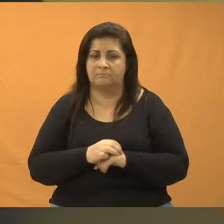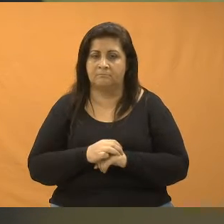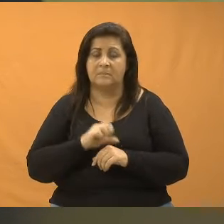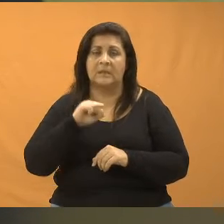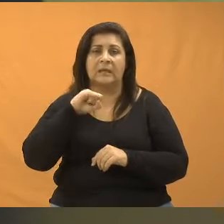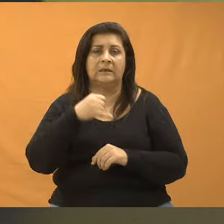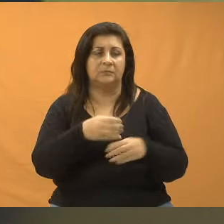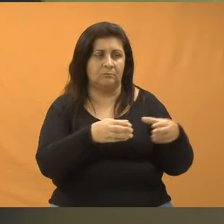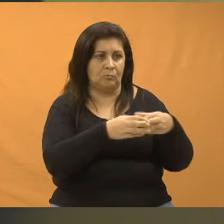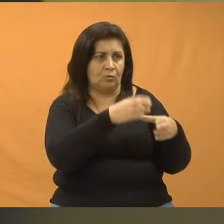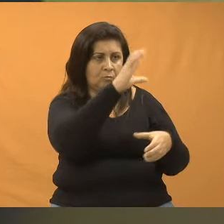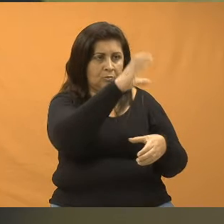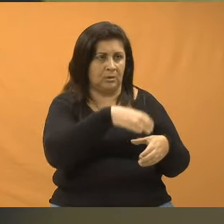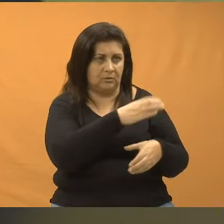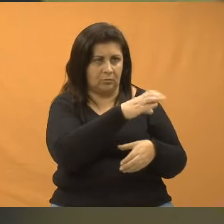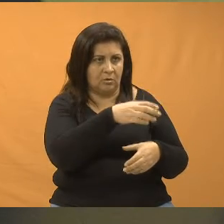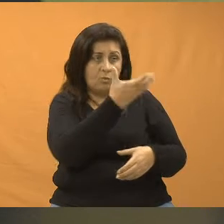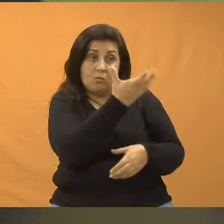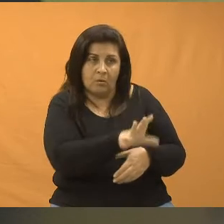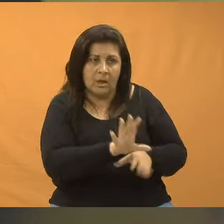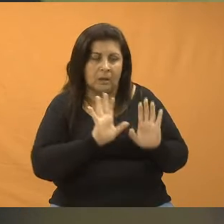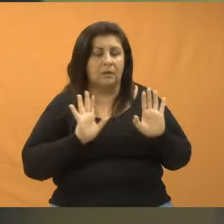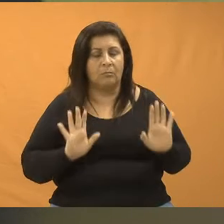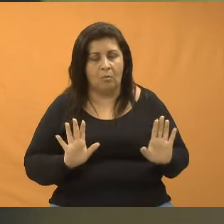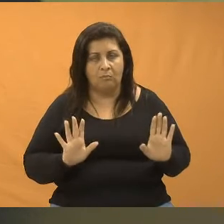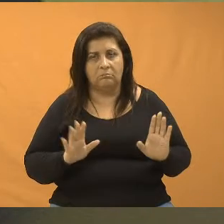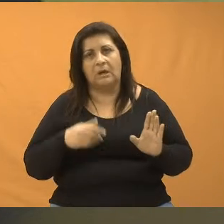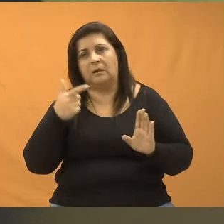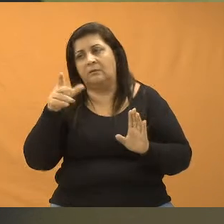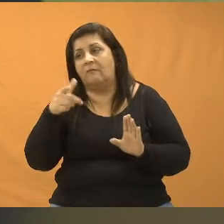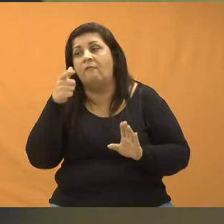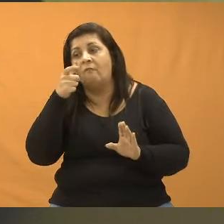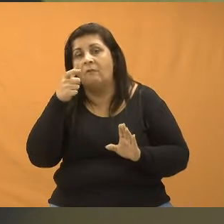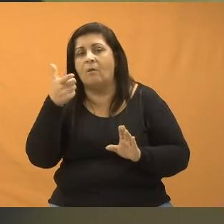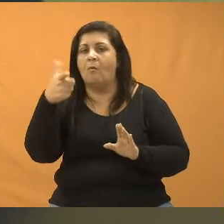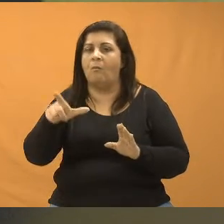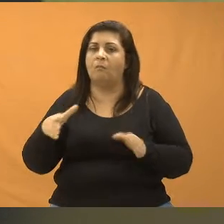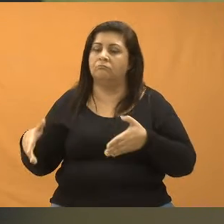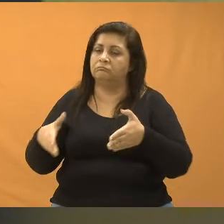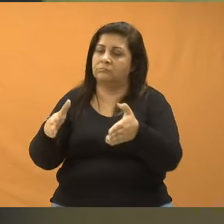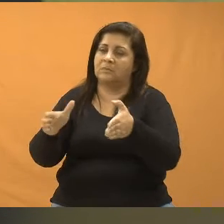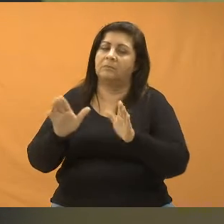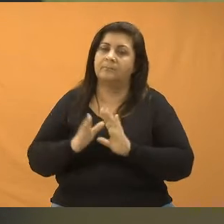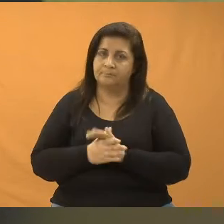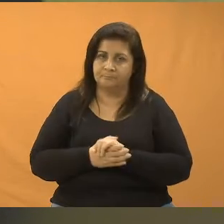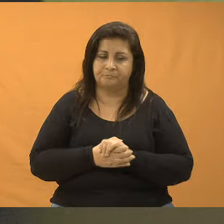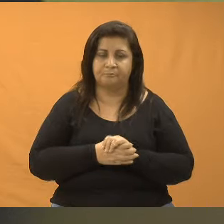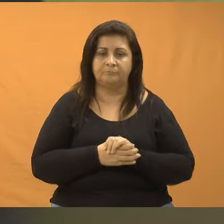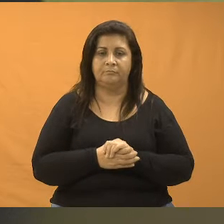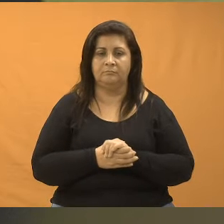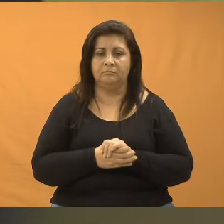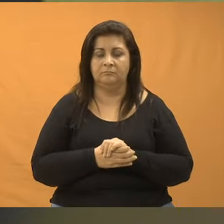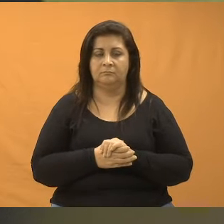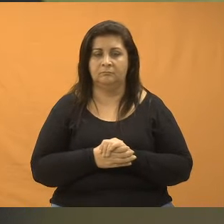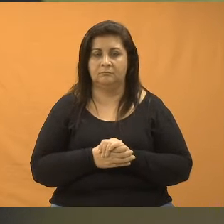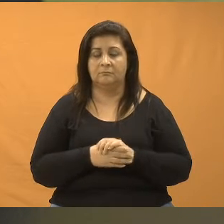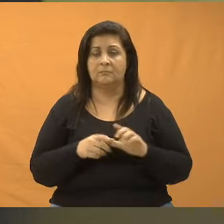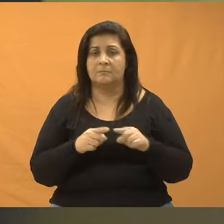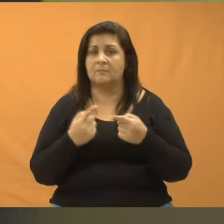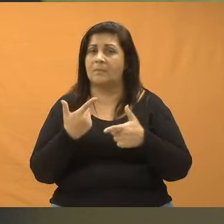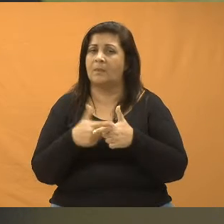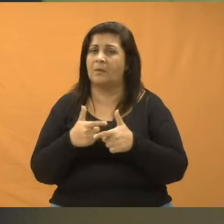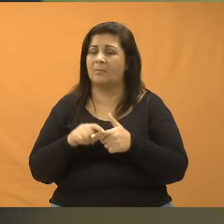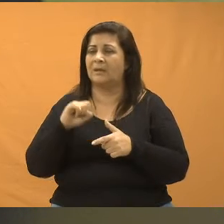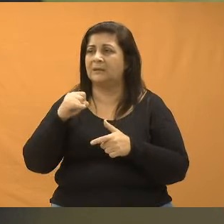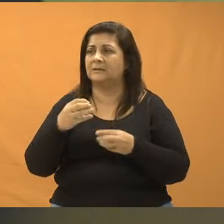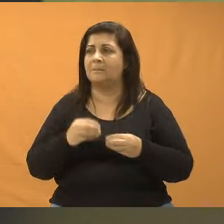pé a Irmandade, pode seguir, né? Que é o caso da municipalização da Santa Casa. Agora, o problema de uma